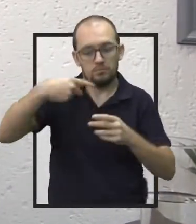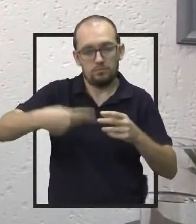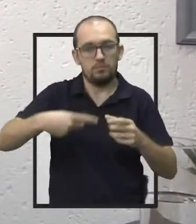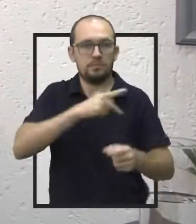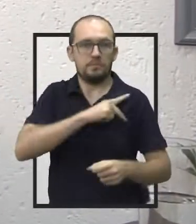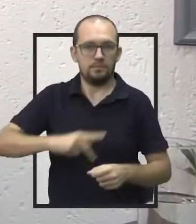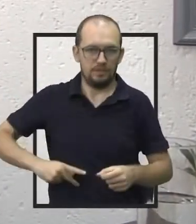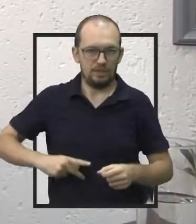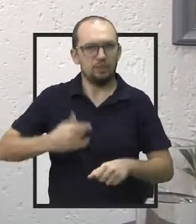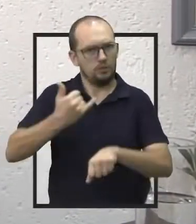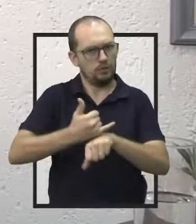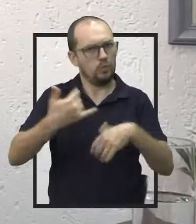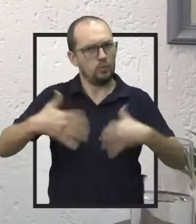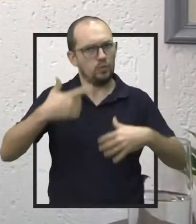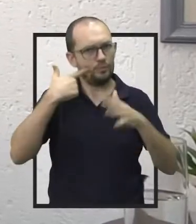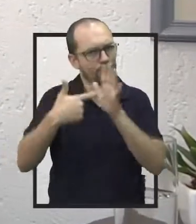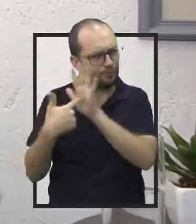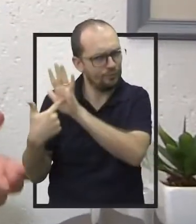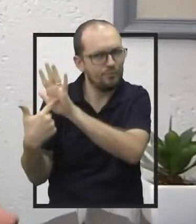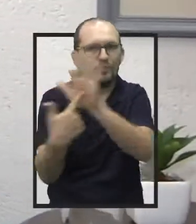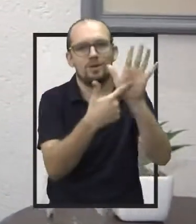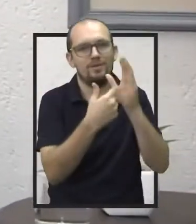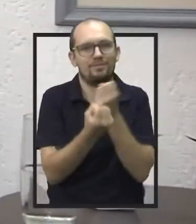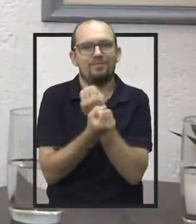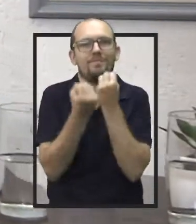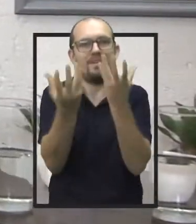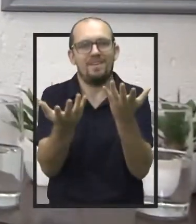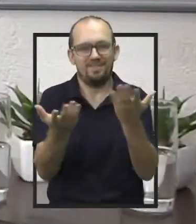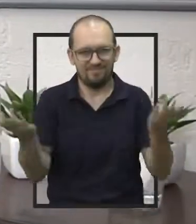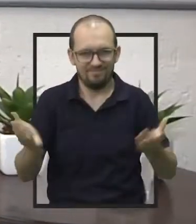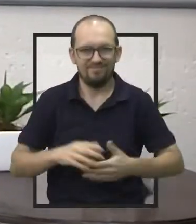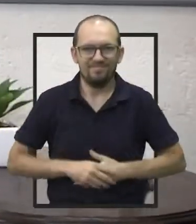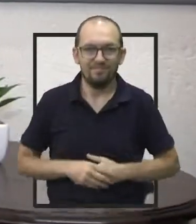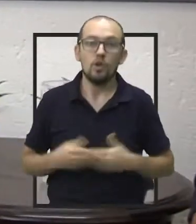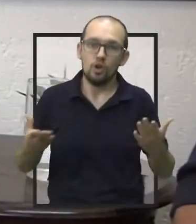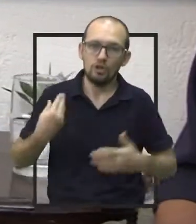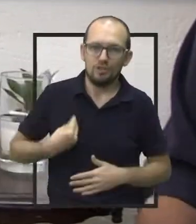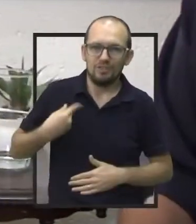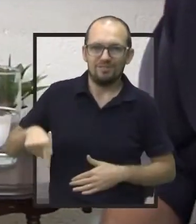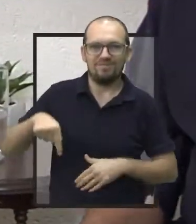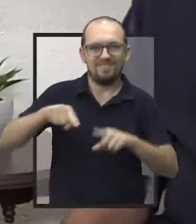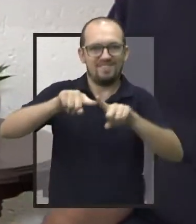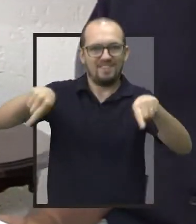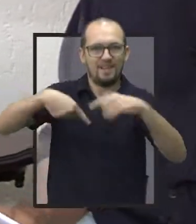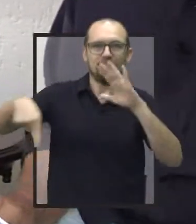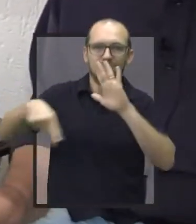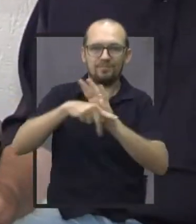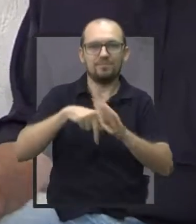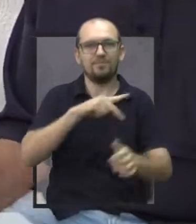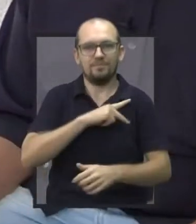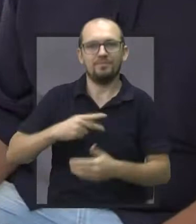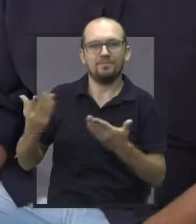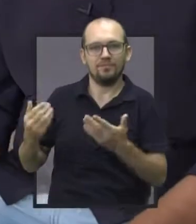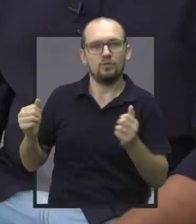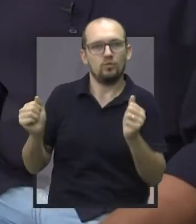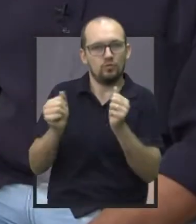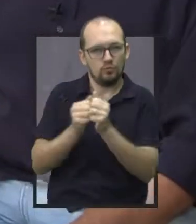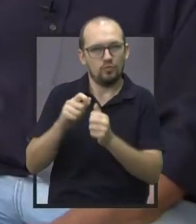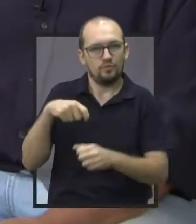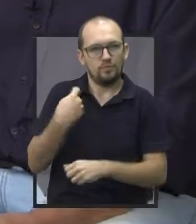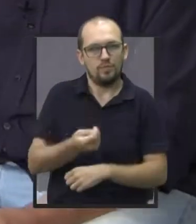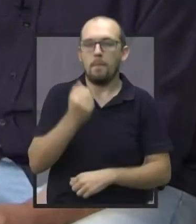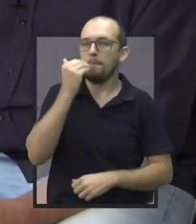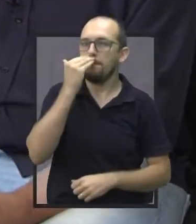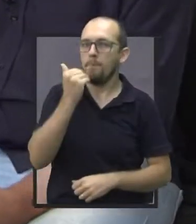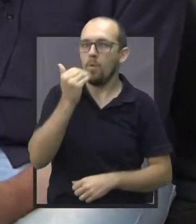aqui na tv câmara jaú hoje nós estamos aqui no gabinete da presidência o meu lado o chefe do poder legislativo vereador josé